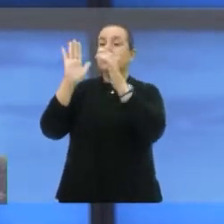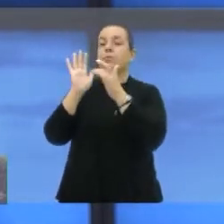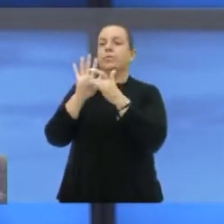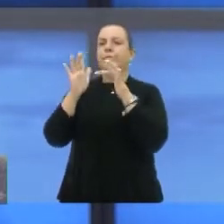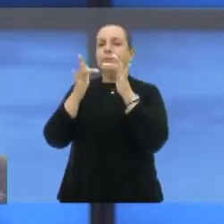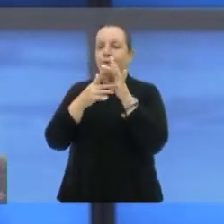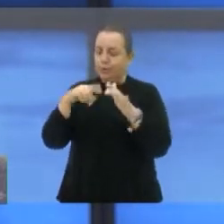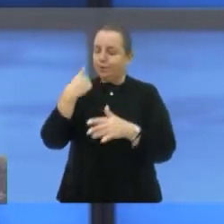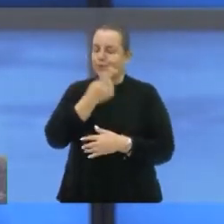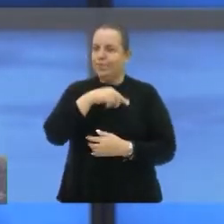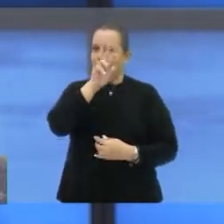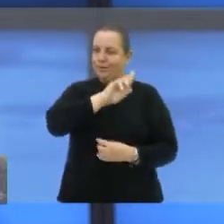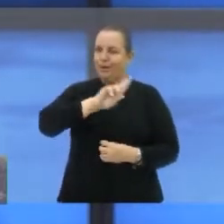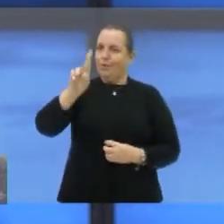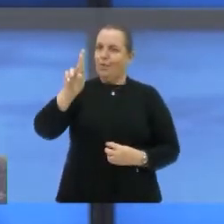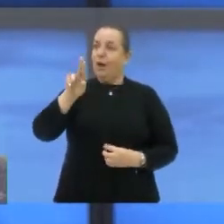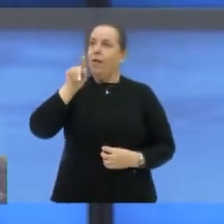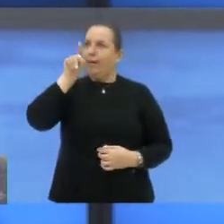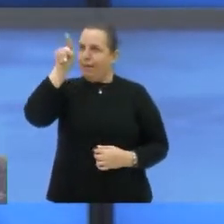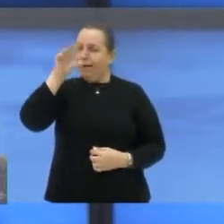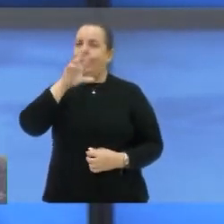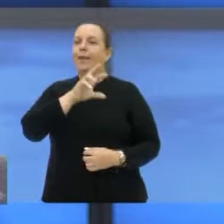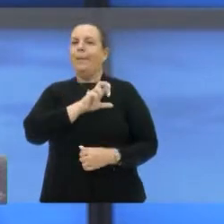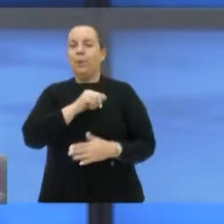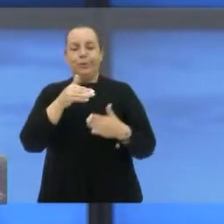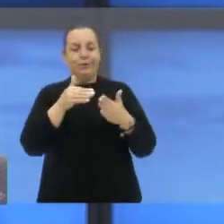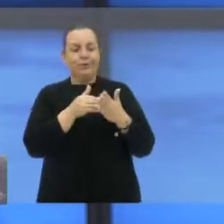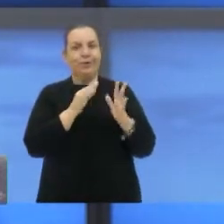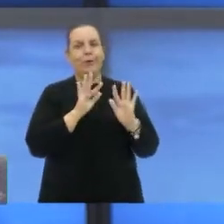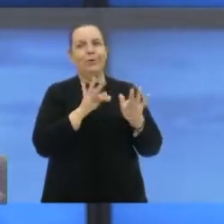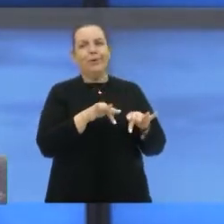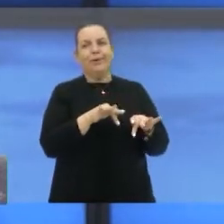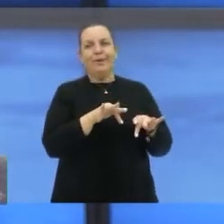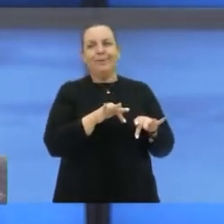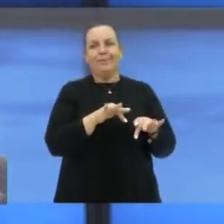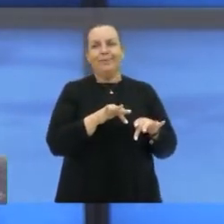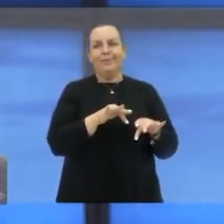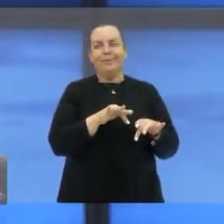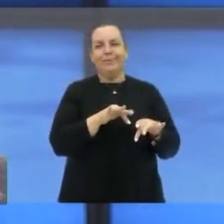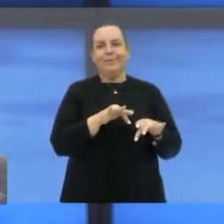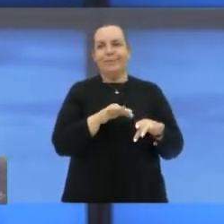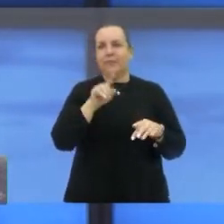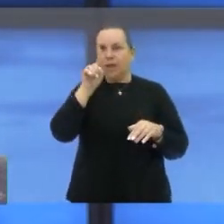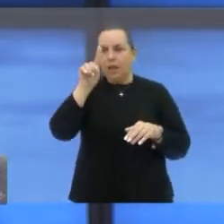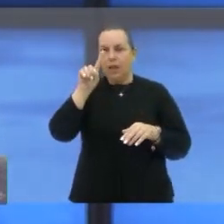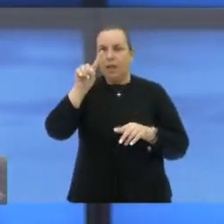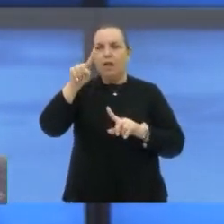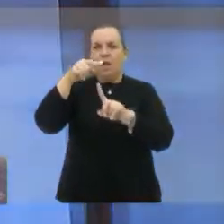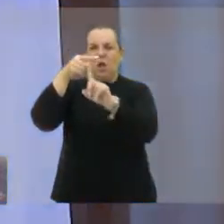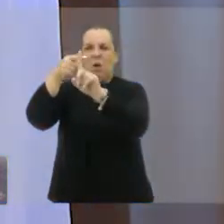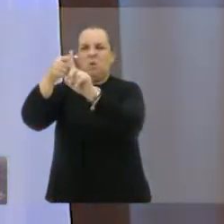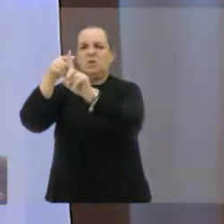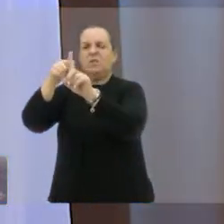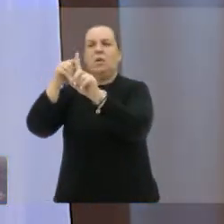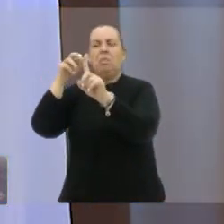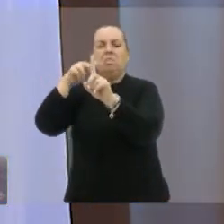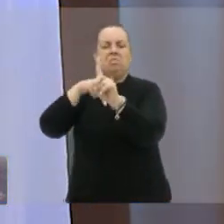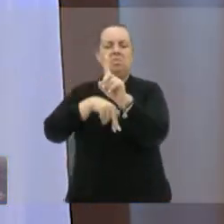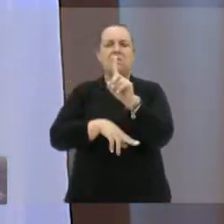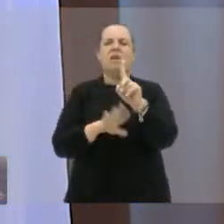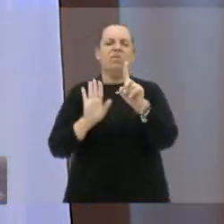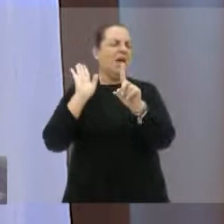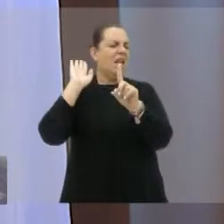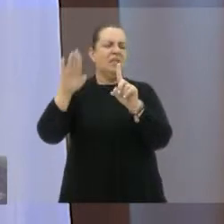que nos amou e amou até o fim. Ele não desceu da cruz, esse amor